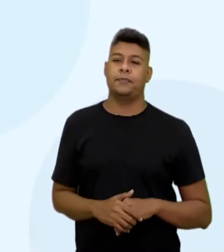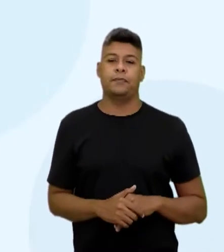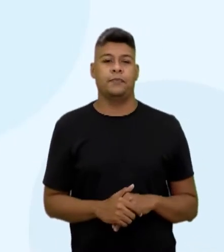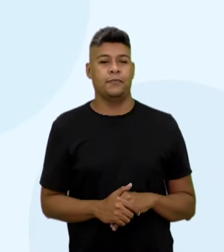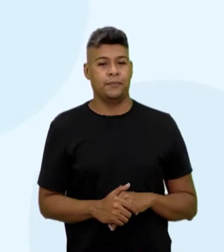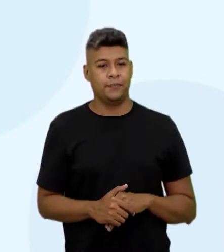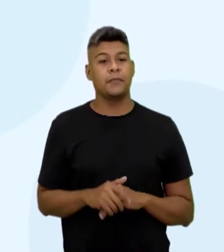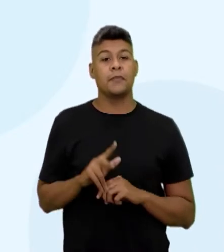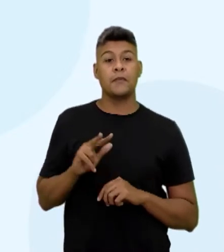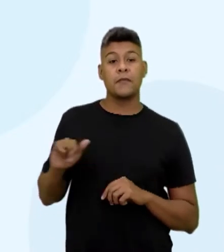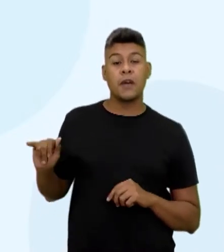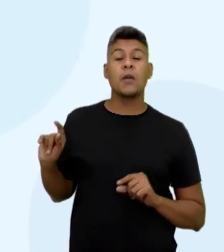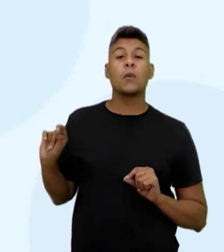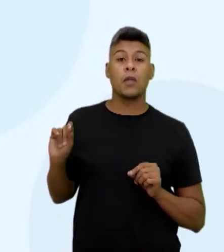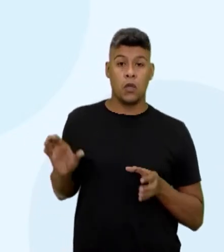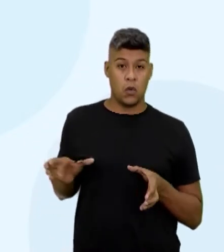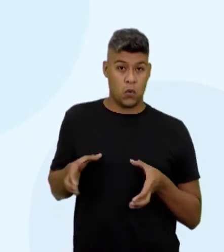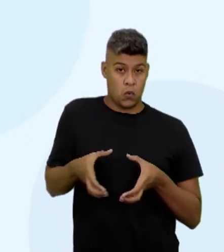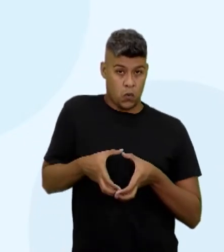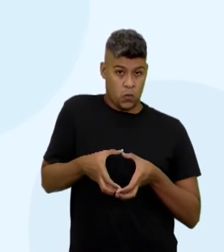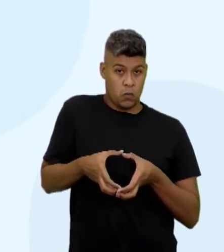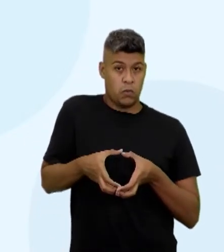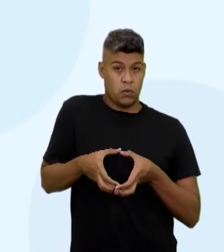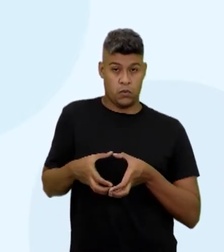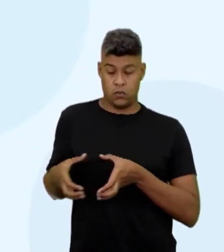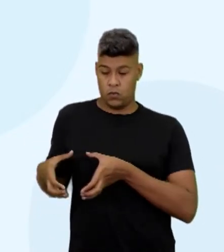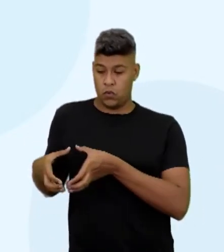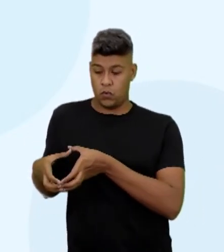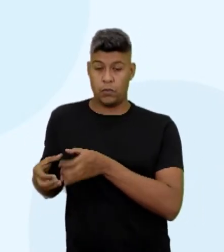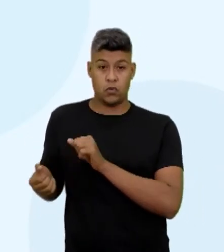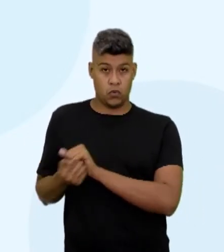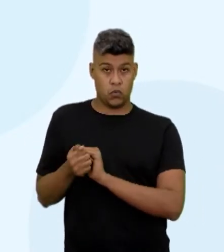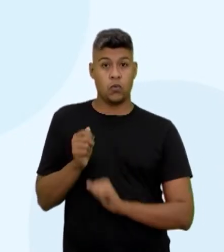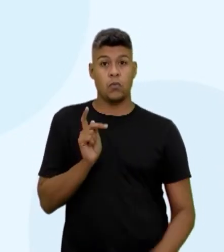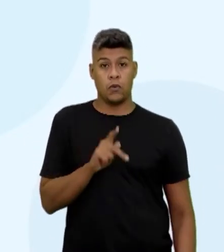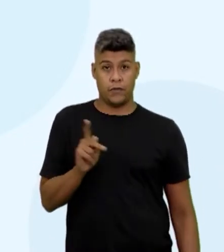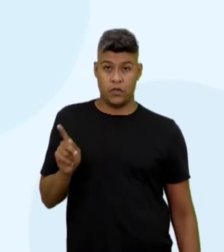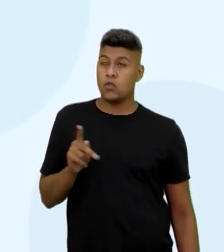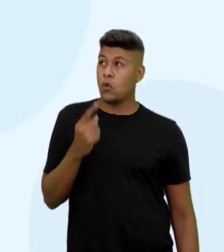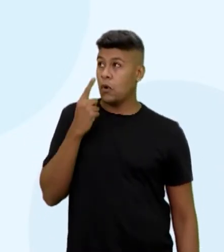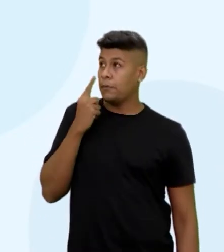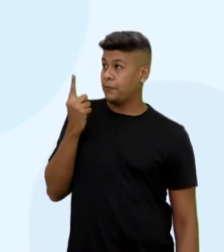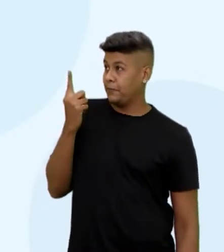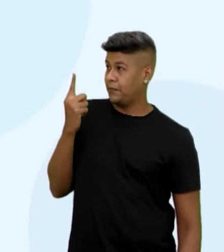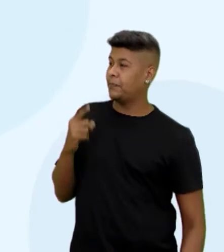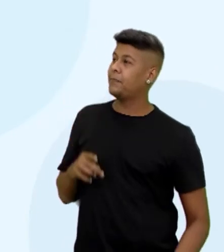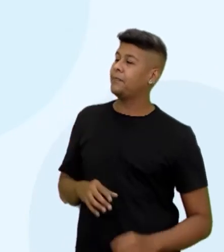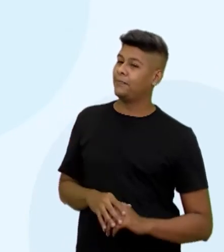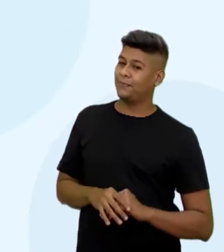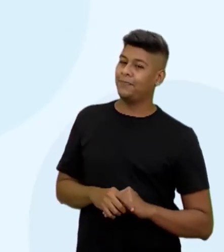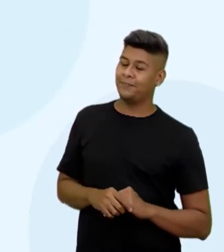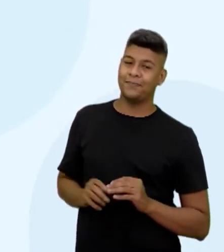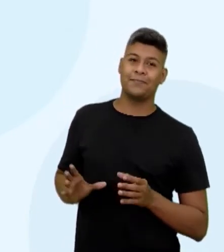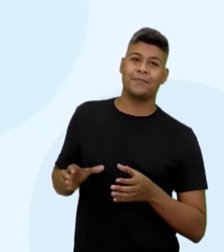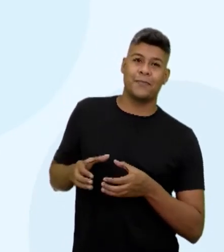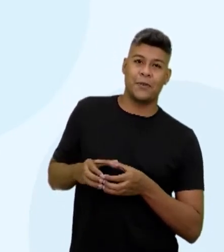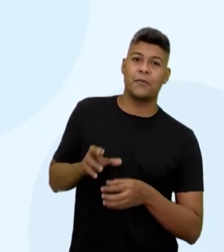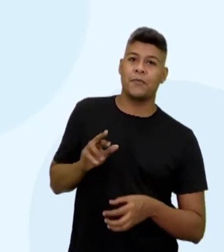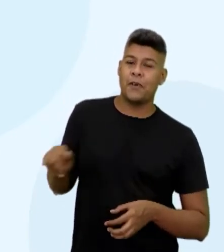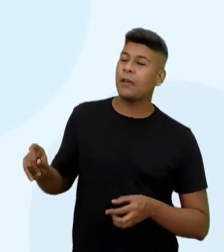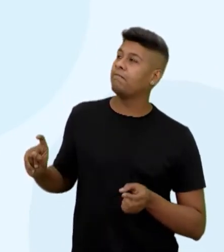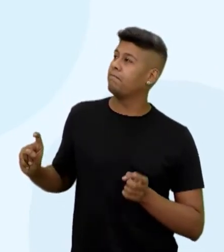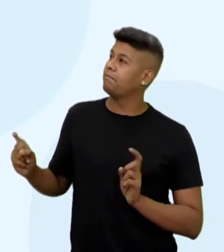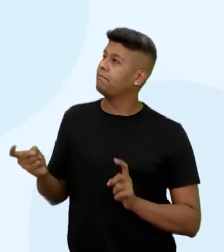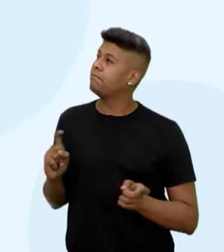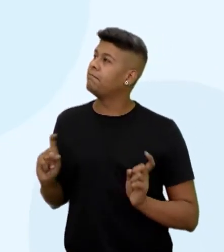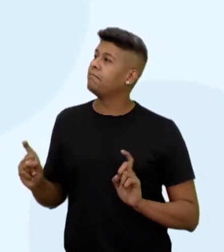vão se dividir em grupos agora é com o professora professora de vocês na sala de aula em grupos vocês